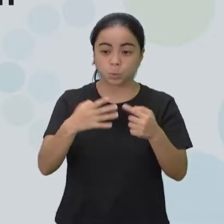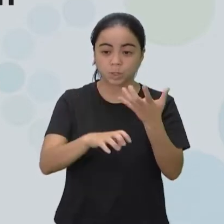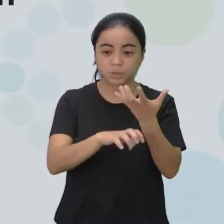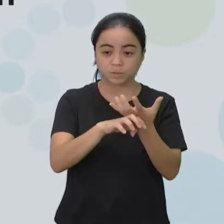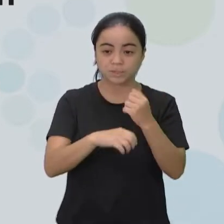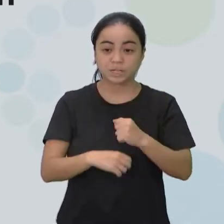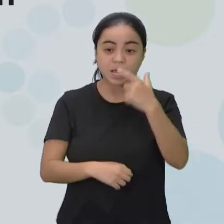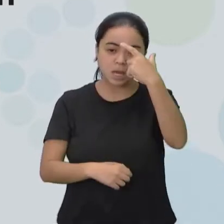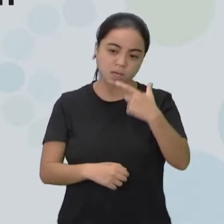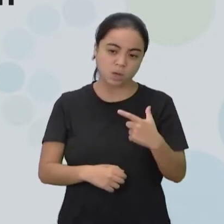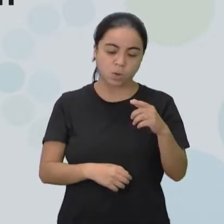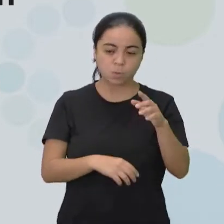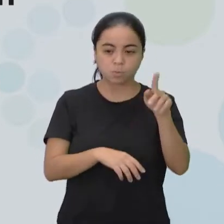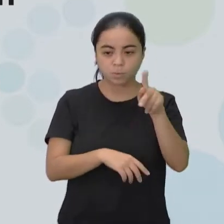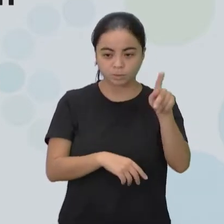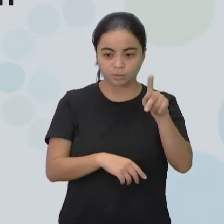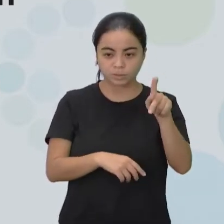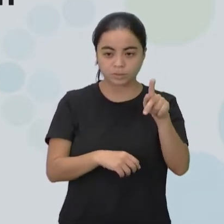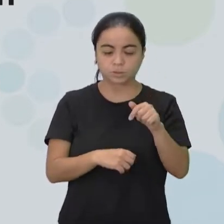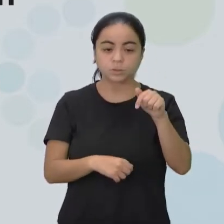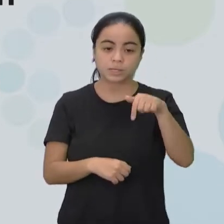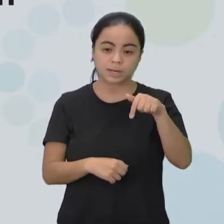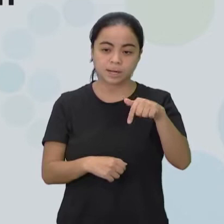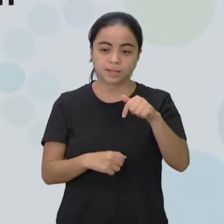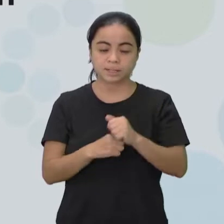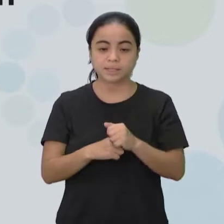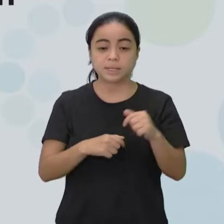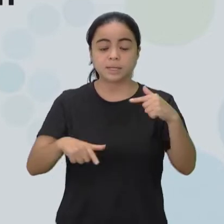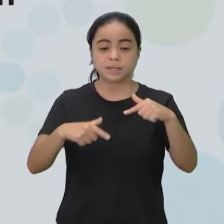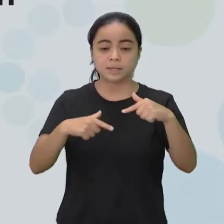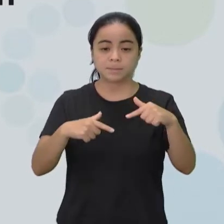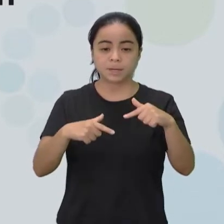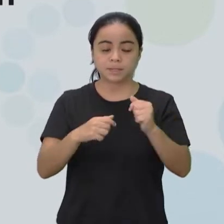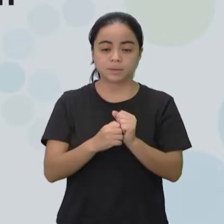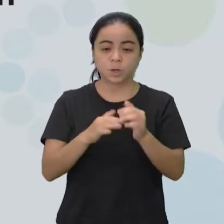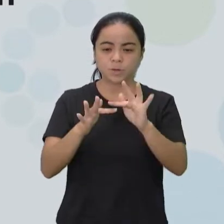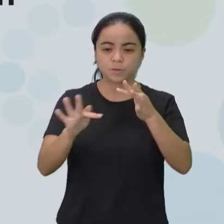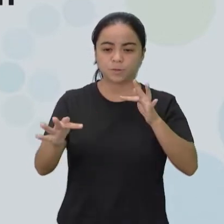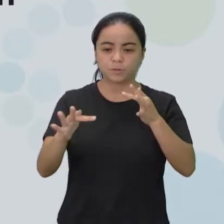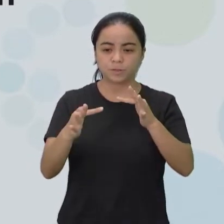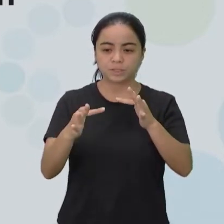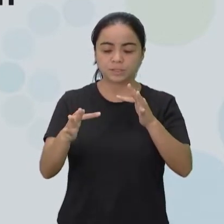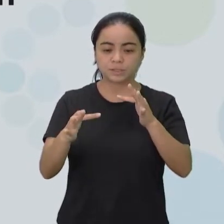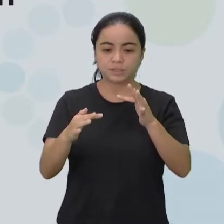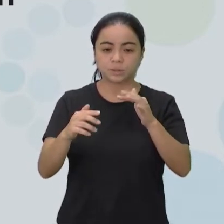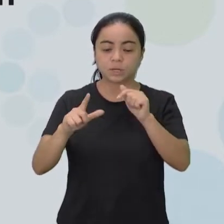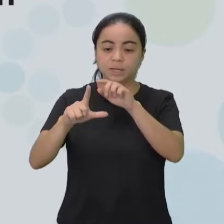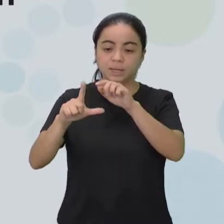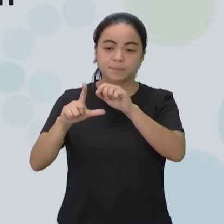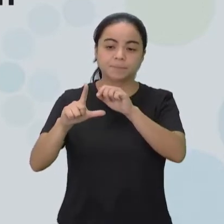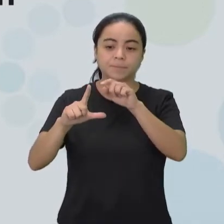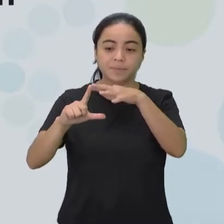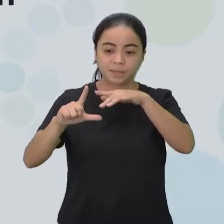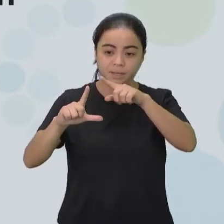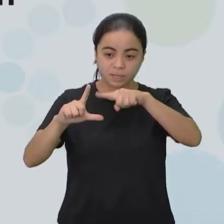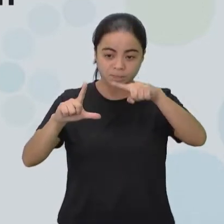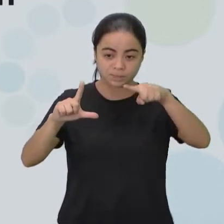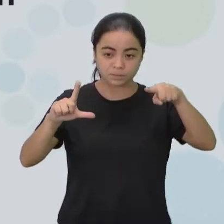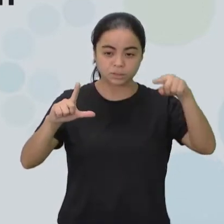uma delas aí para vocês aqui no Centro de Mídias, trabalhando com vocês fenômenos físicos e interpretação de gráficos. Este